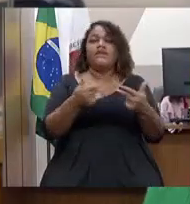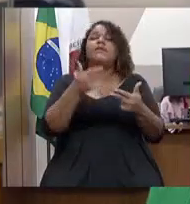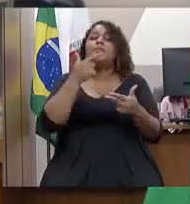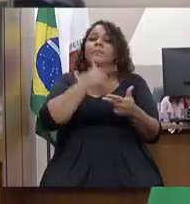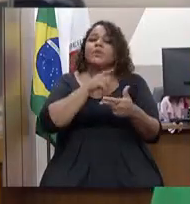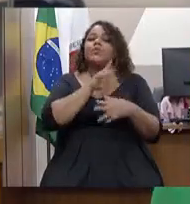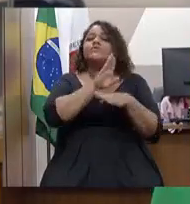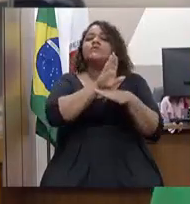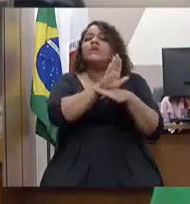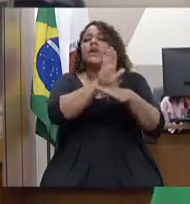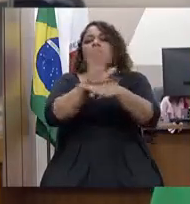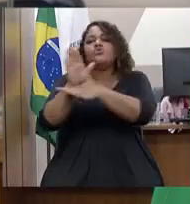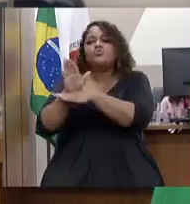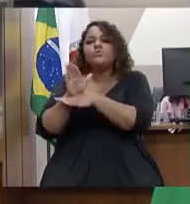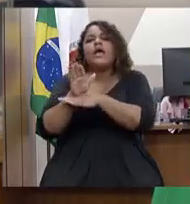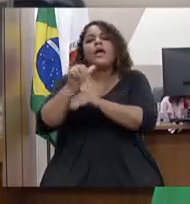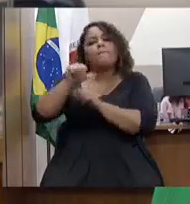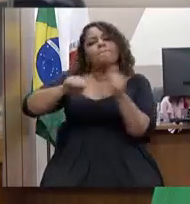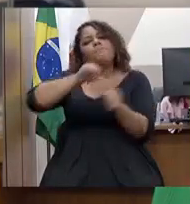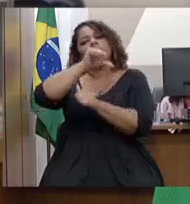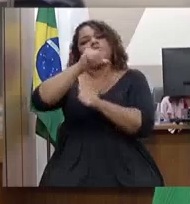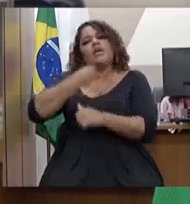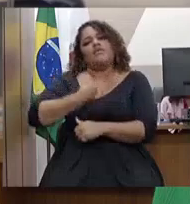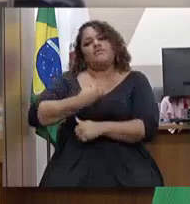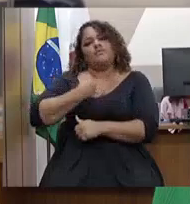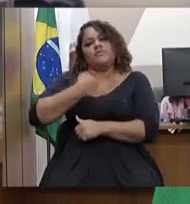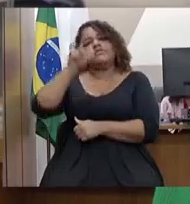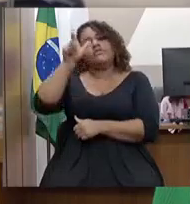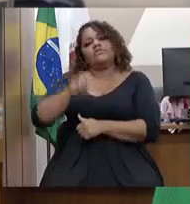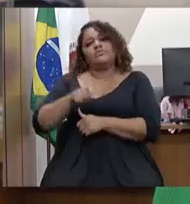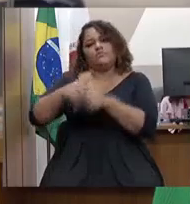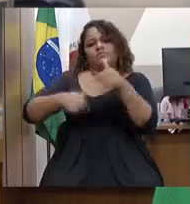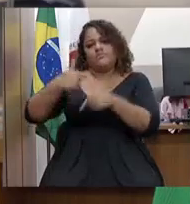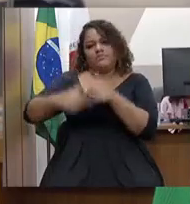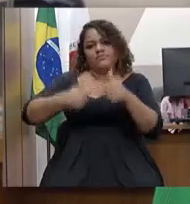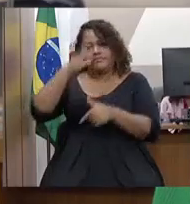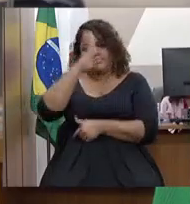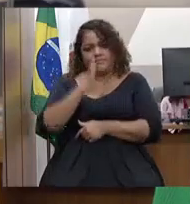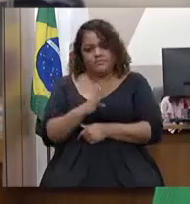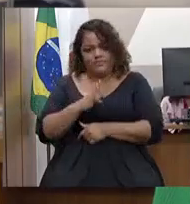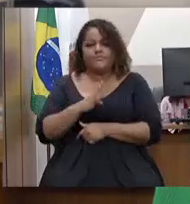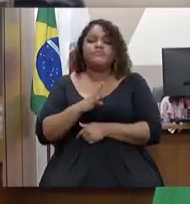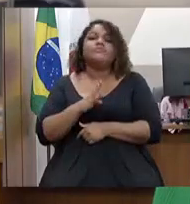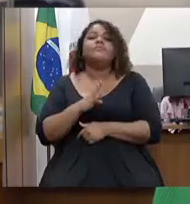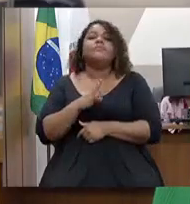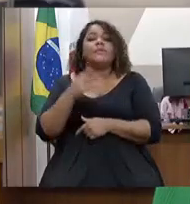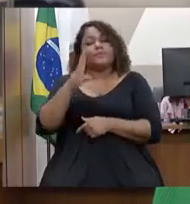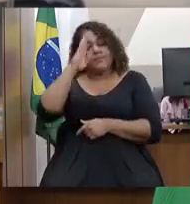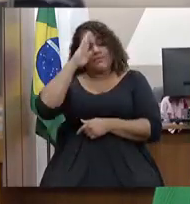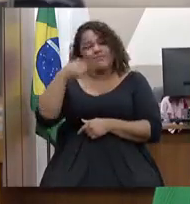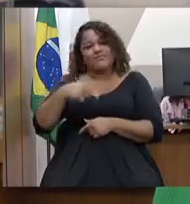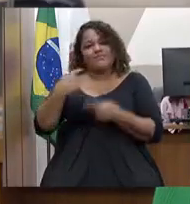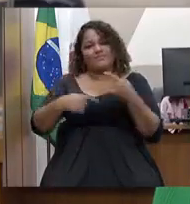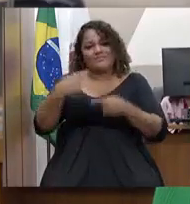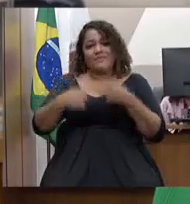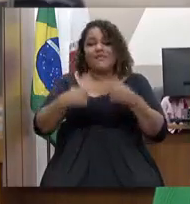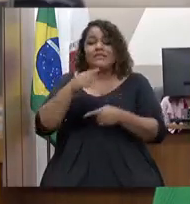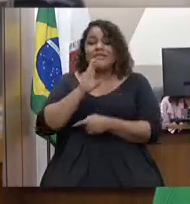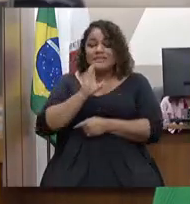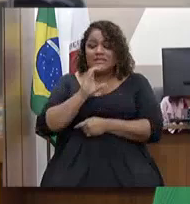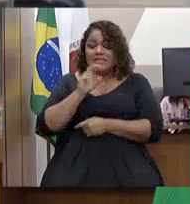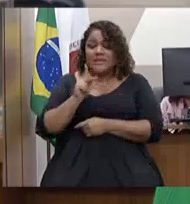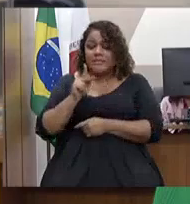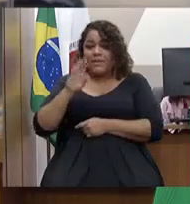e em especial fazendo esse debate por aqui em Minas Gerais contém sempre com a CTB nós